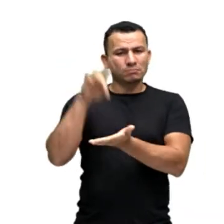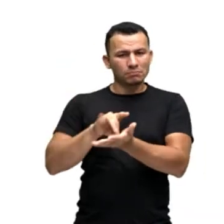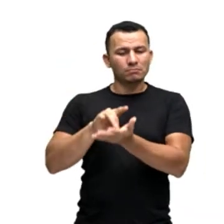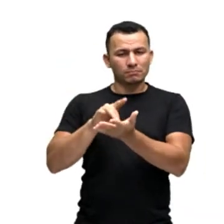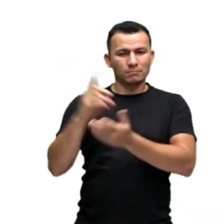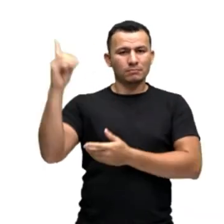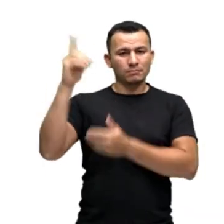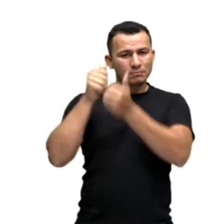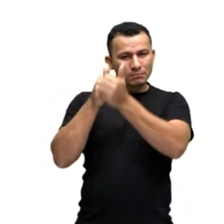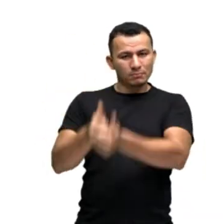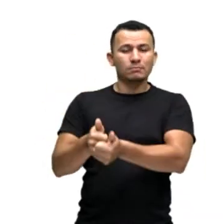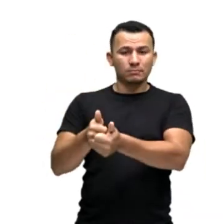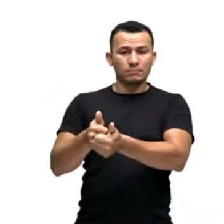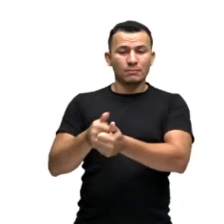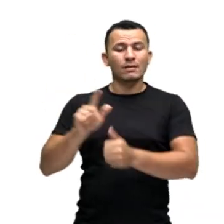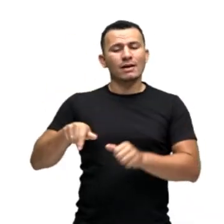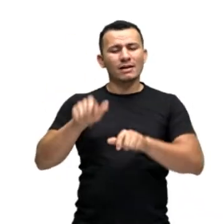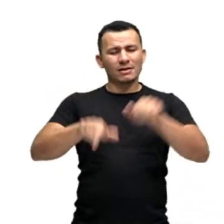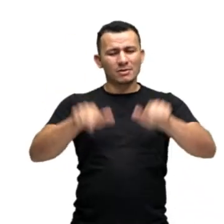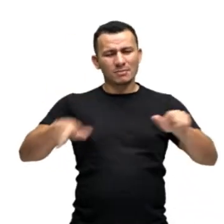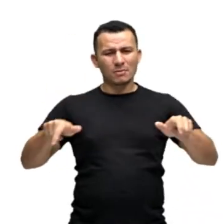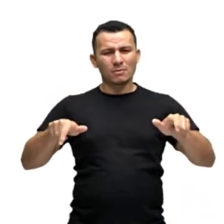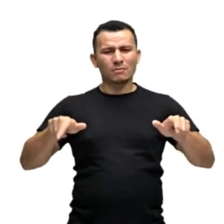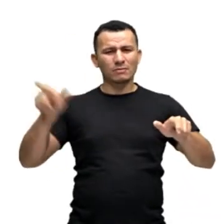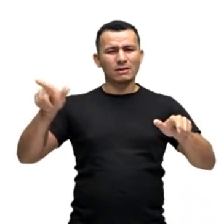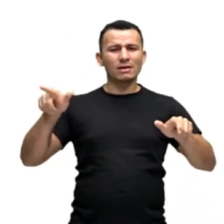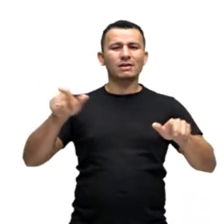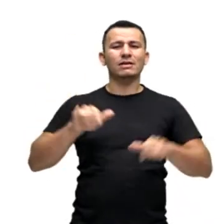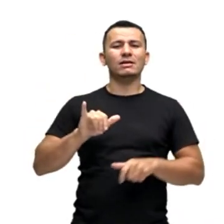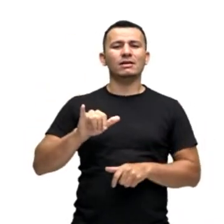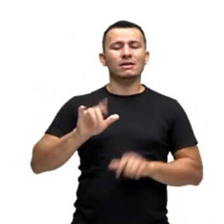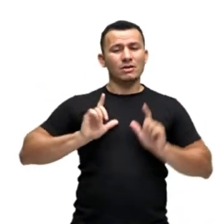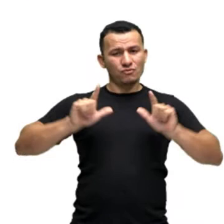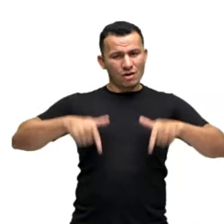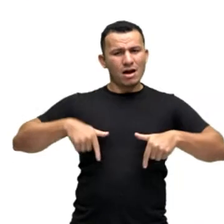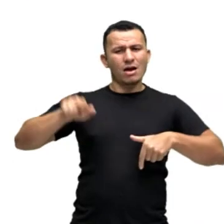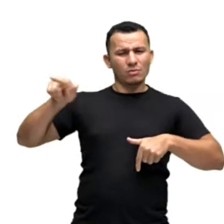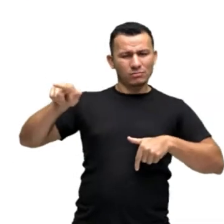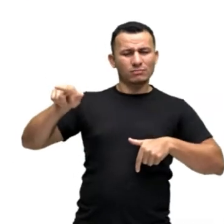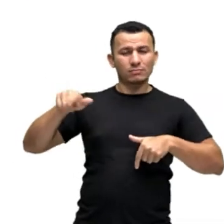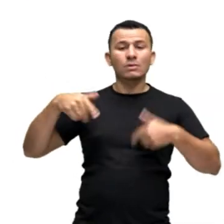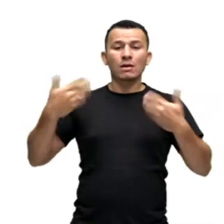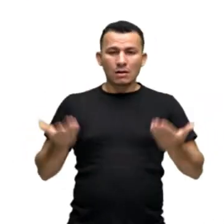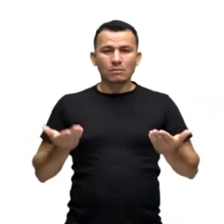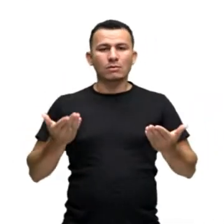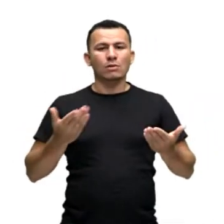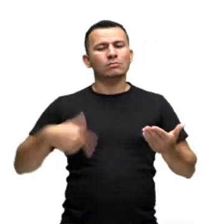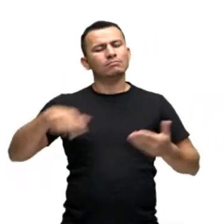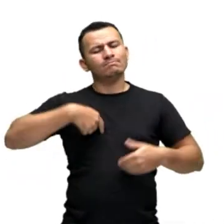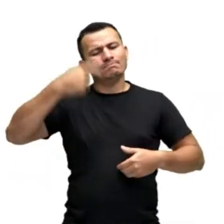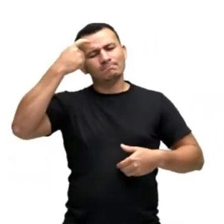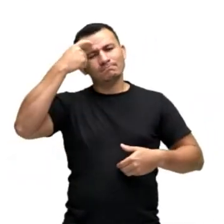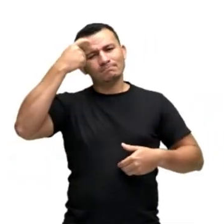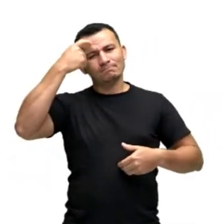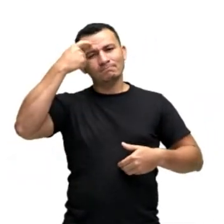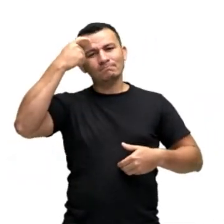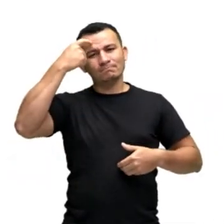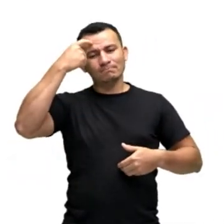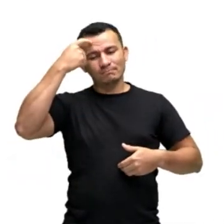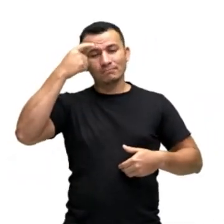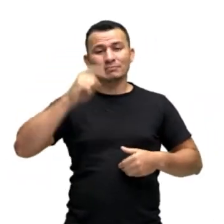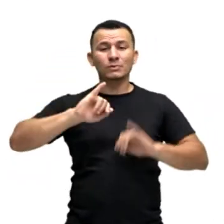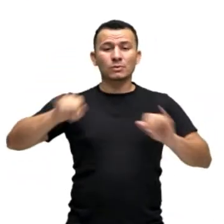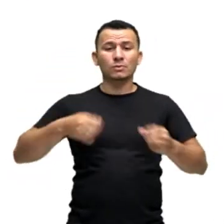o seu povo é o povo de Israel né E aí pode pensar que o